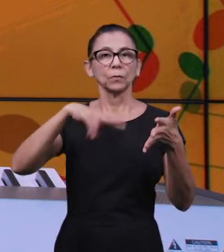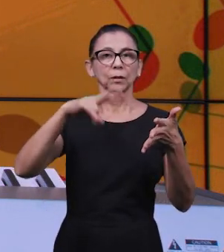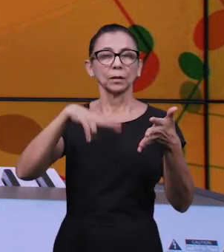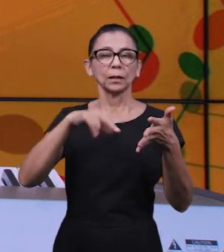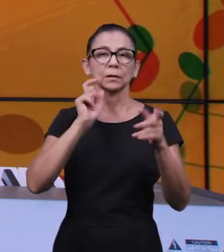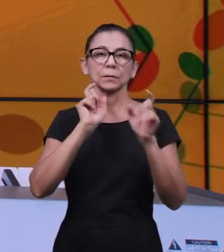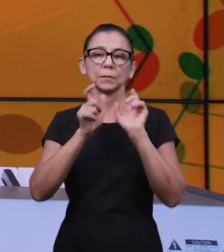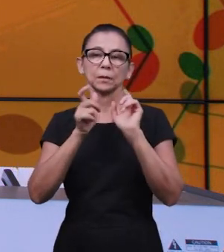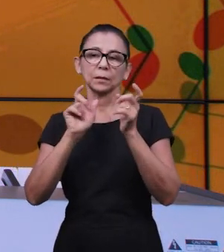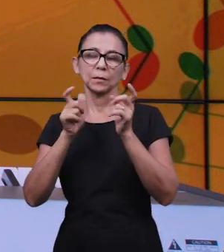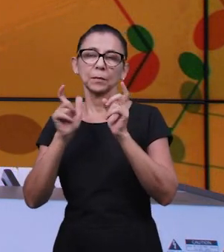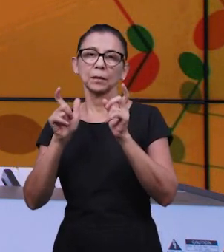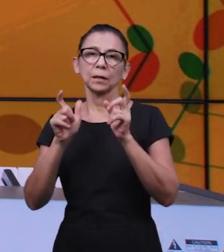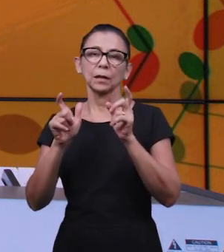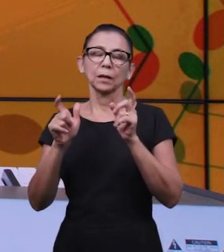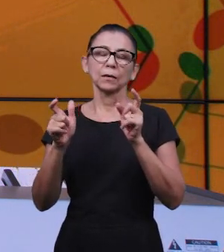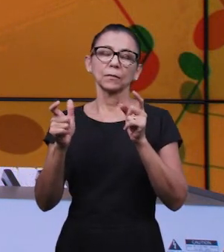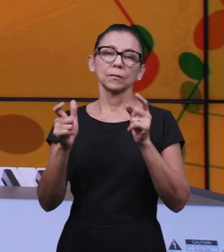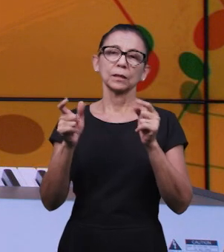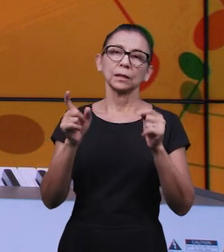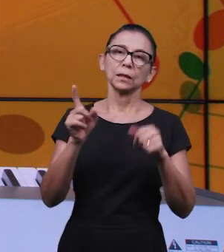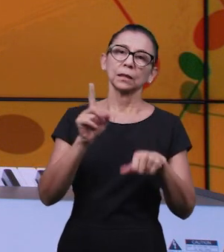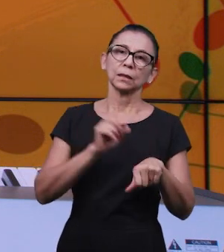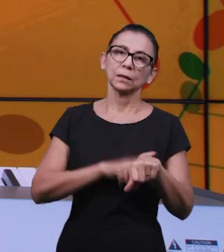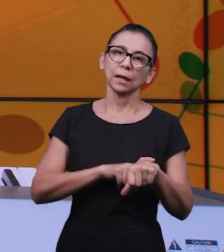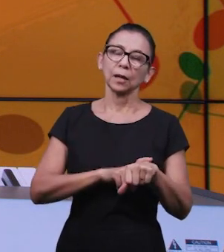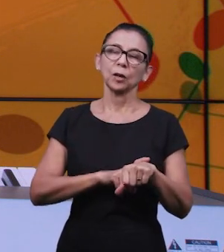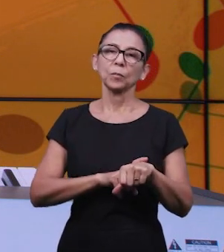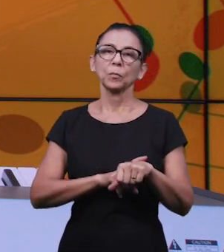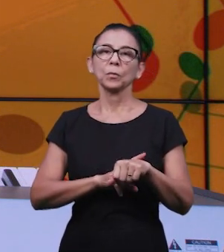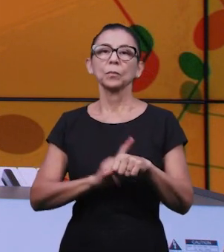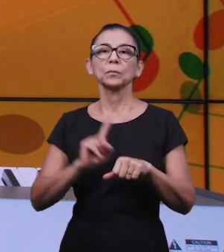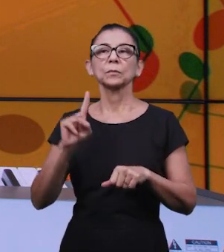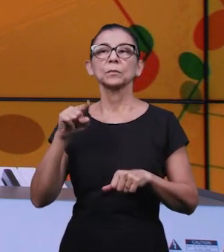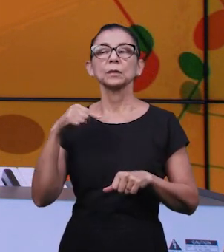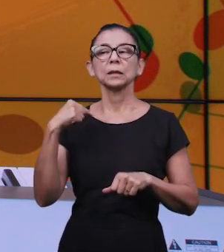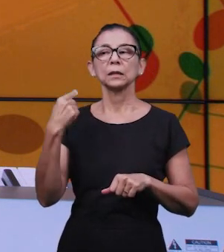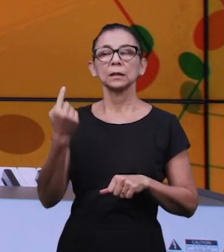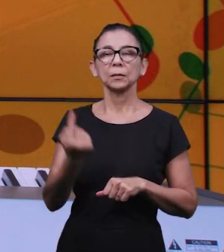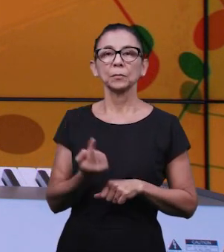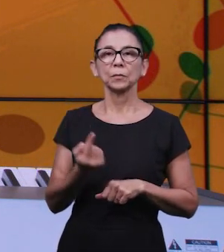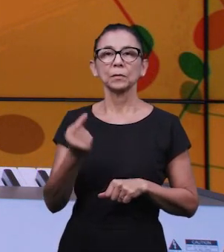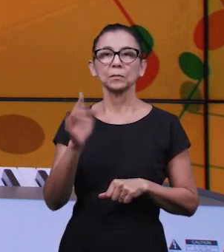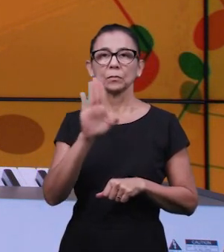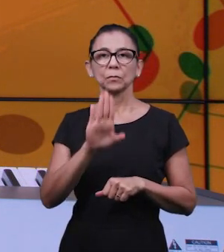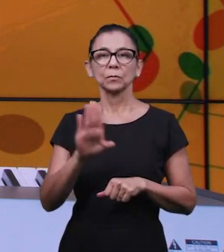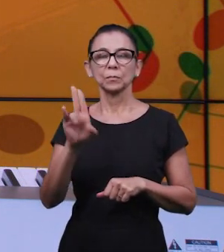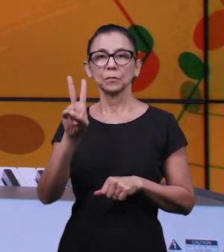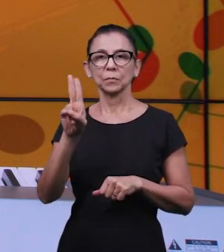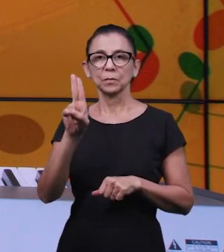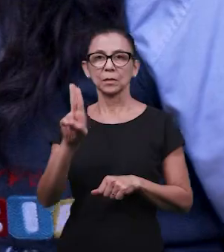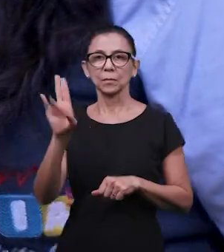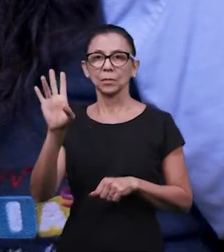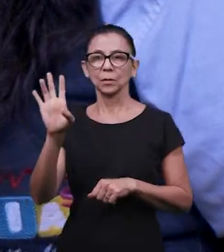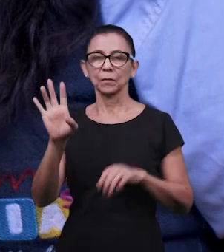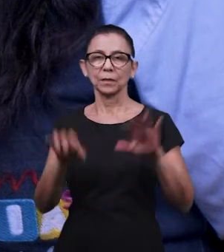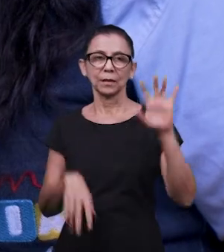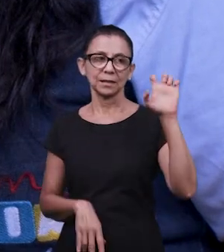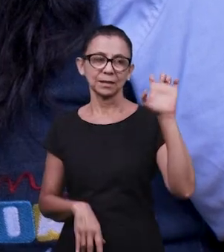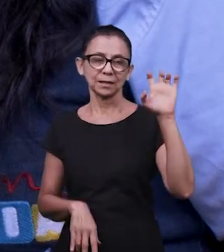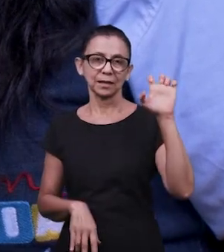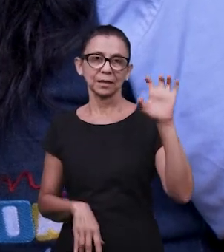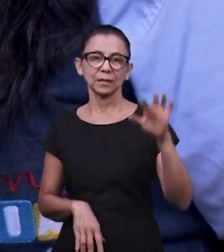você estar fazendo essa cadência de escala descendente. Agora, eu vou estar